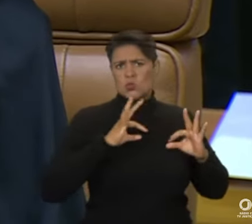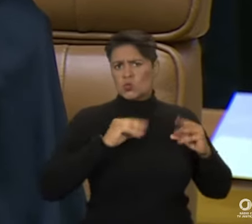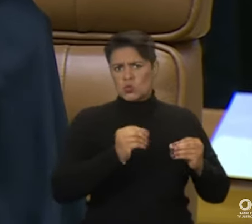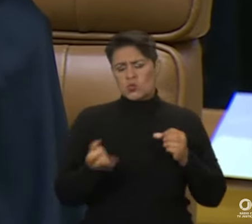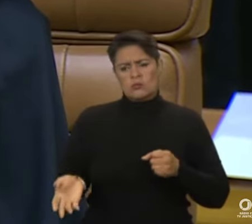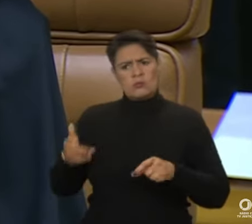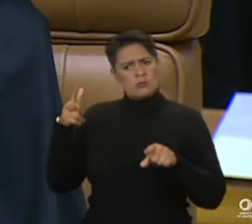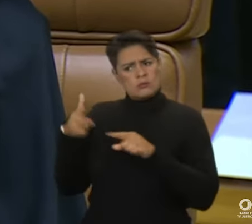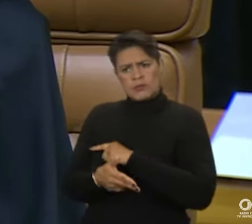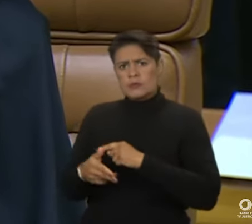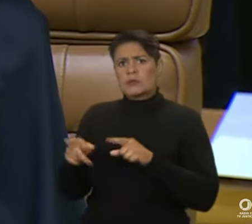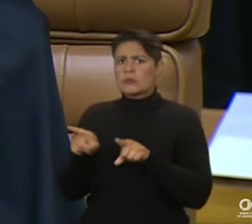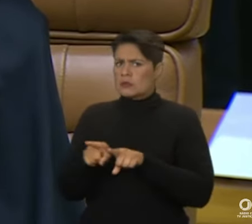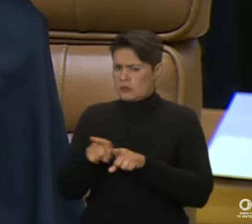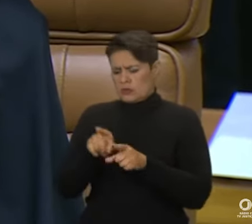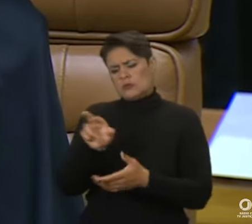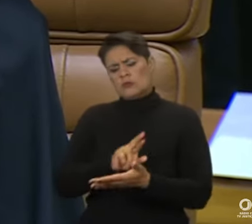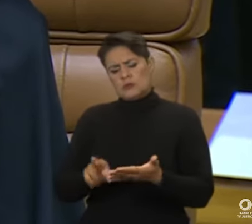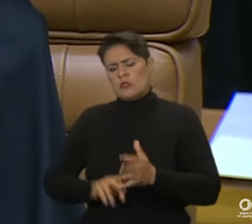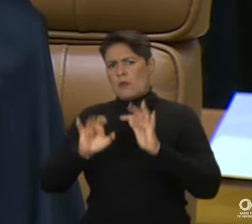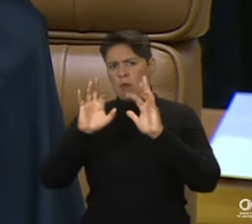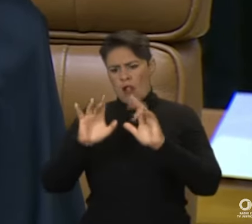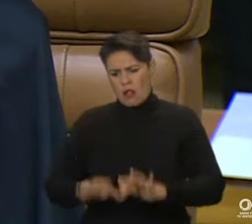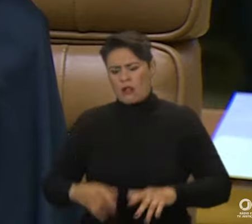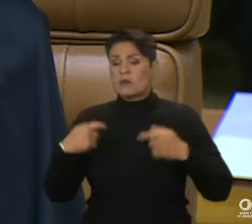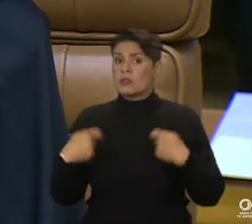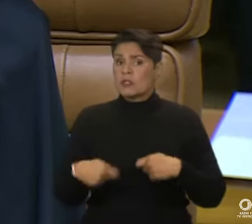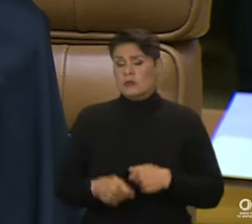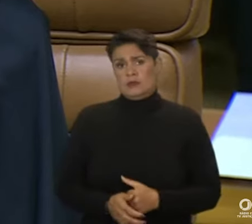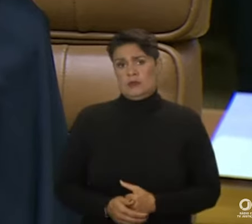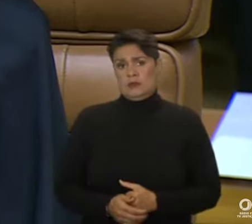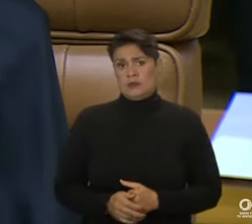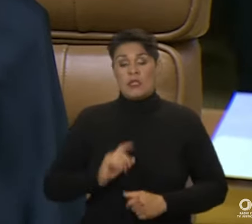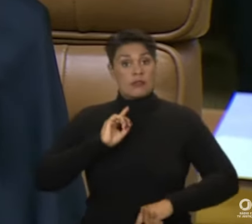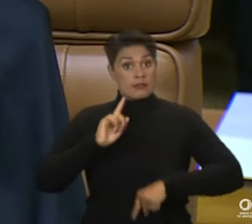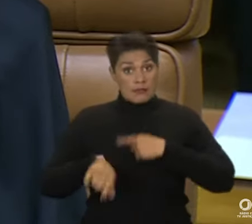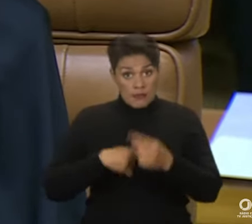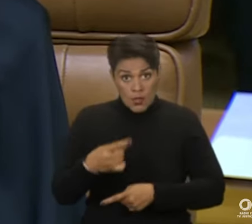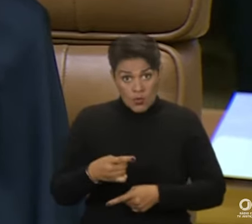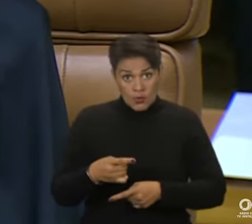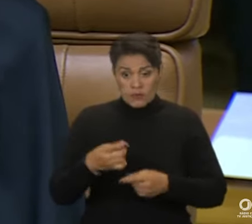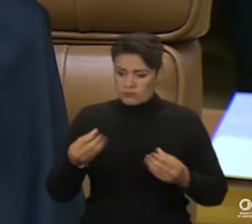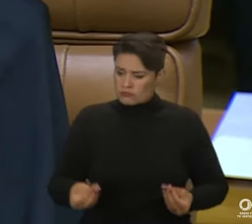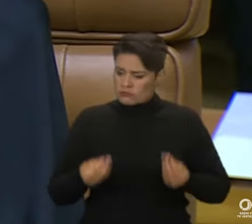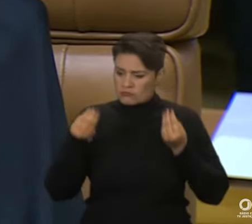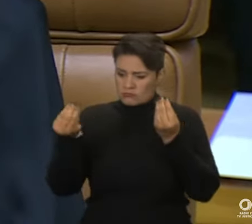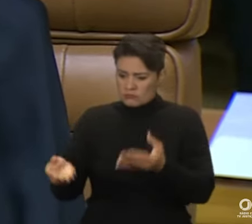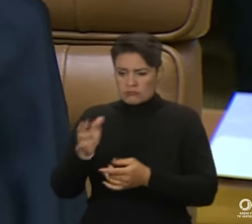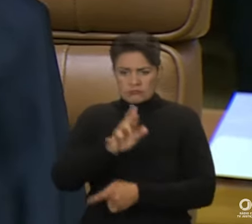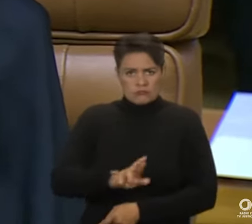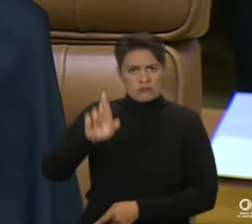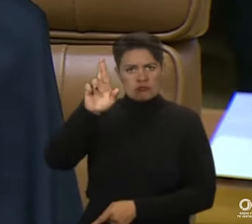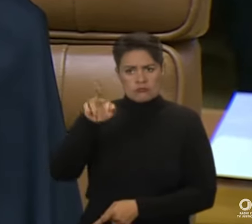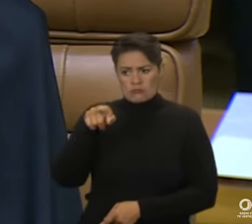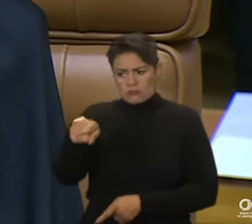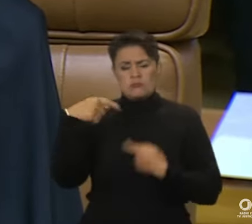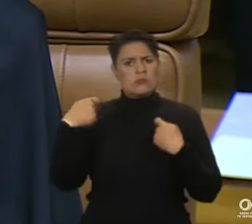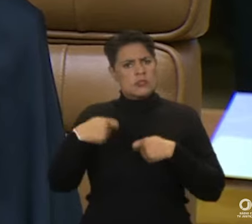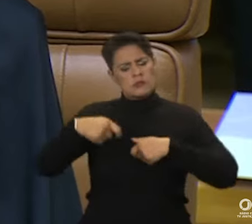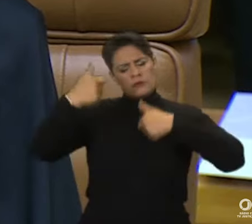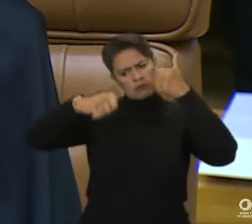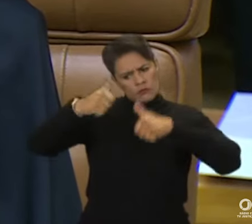em relatórios oficiais. Em seguida, tais registros são remetidos para os órgãos competentes para investigar a conduta